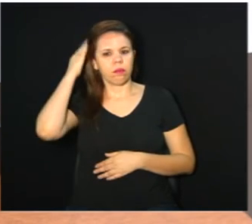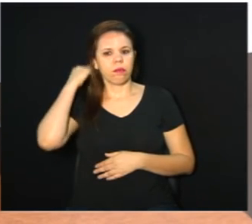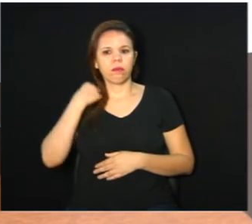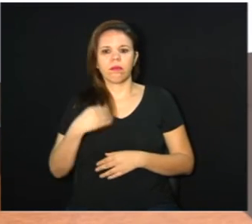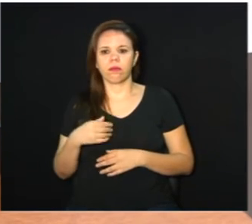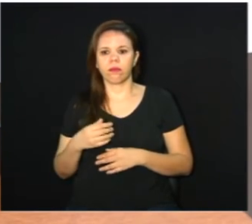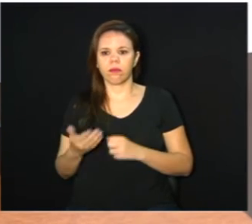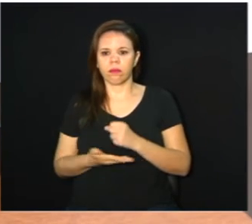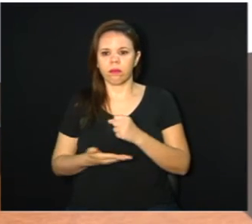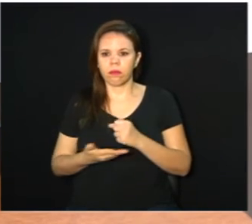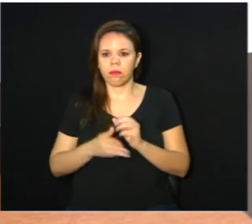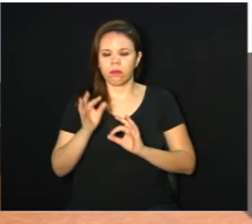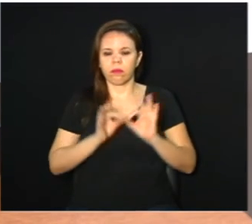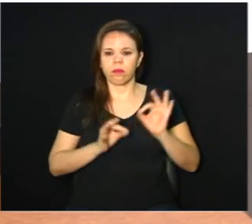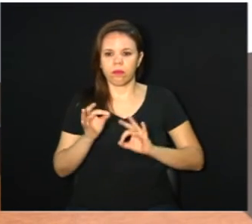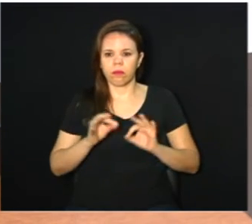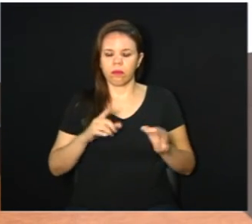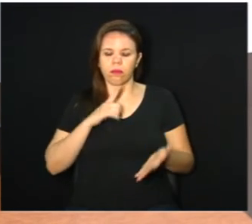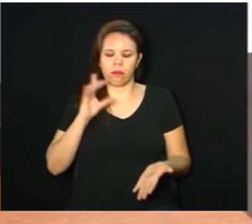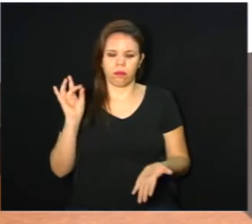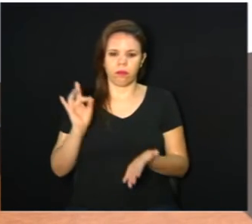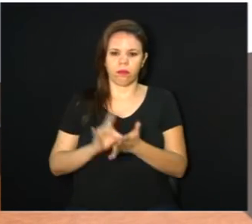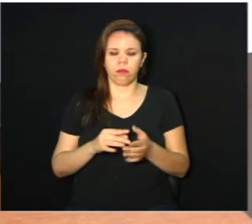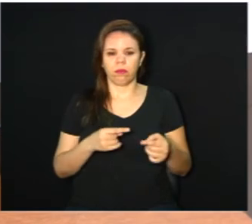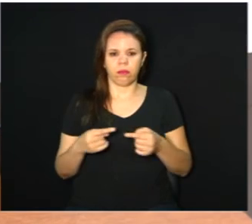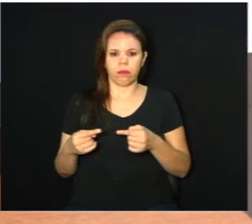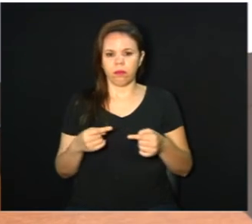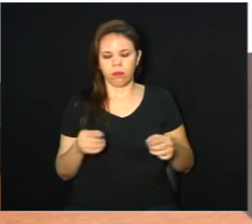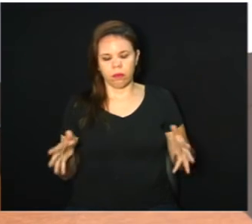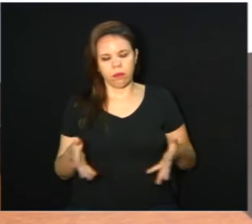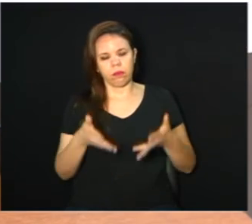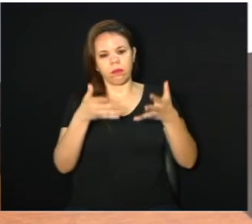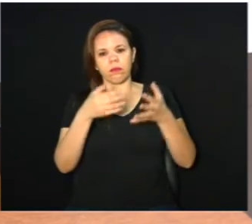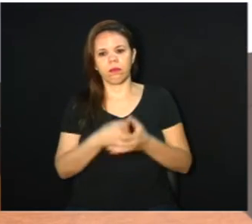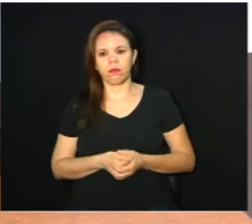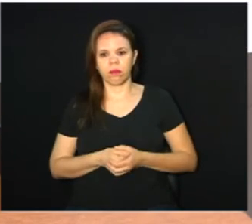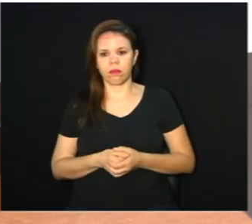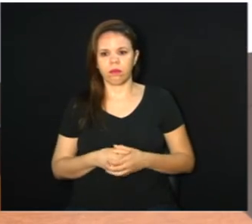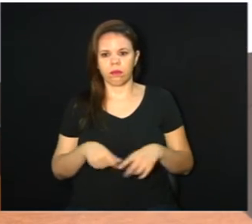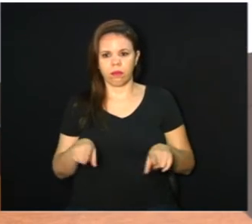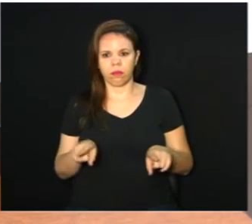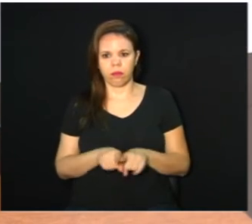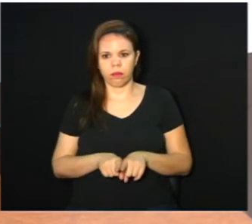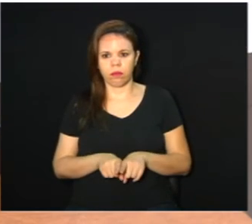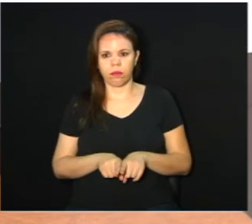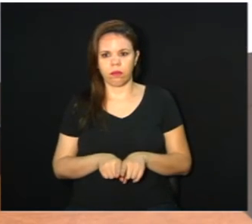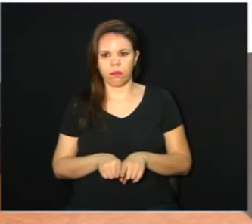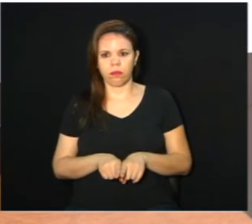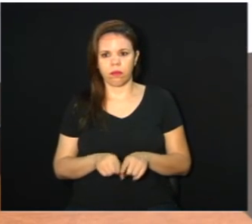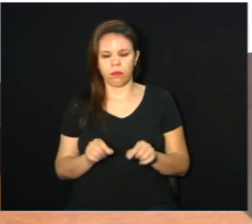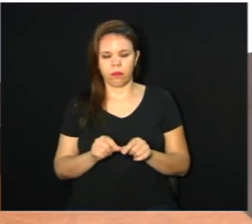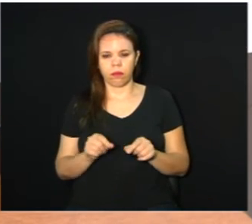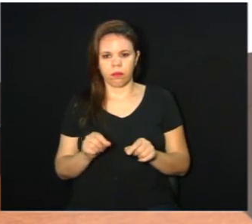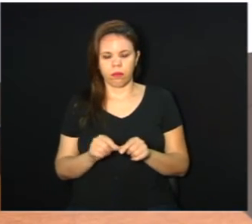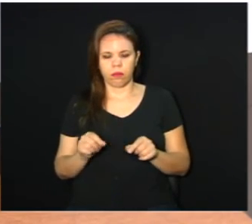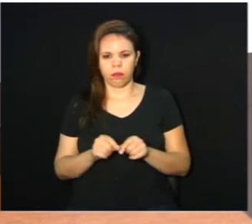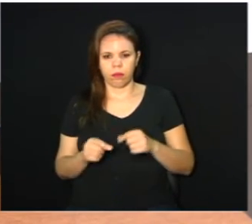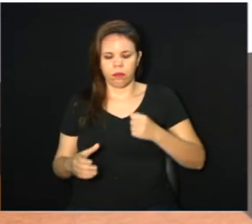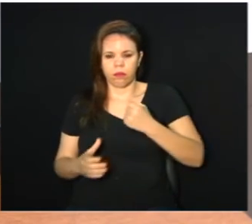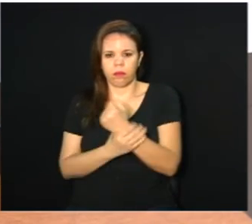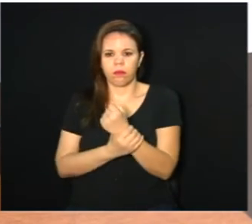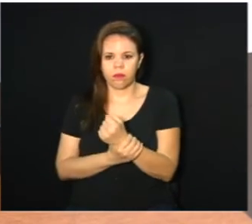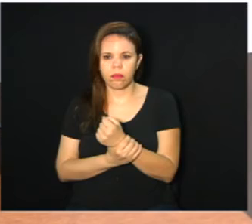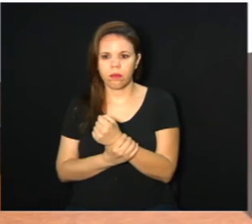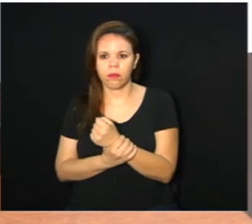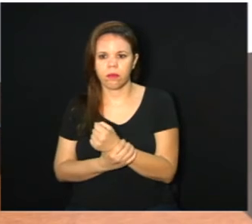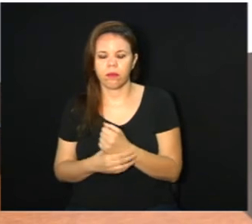basicamente, a regulação que existe no mercado é para incentivar, mas também para fazer isso com segurança, né?